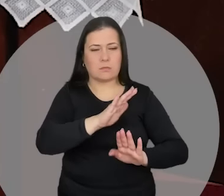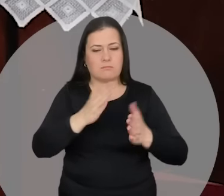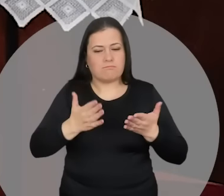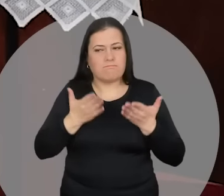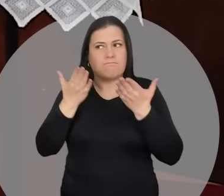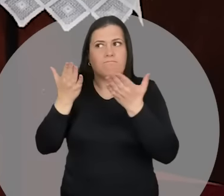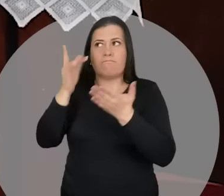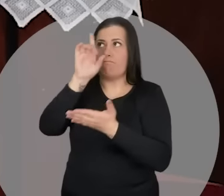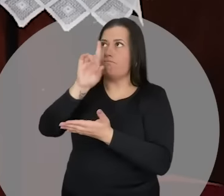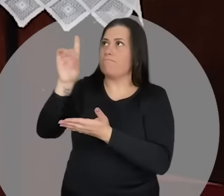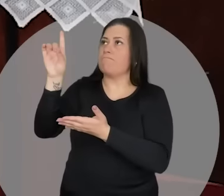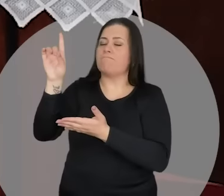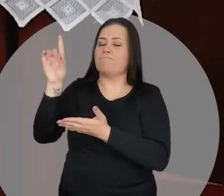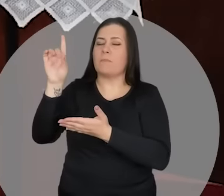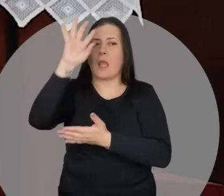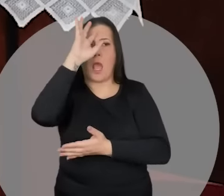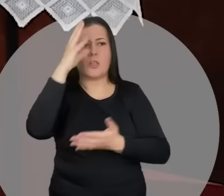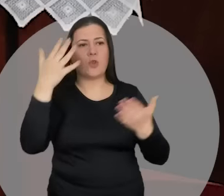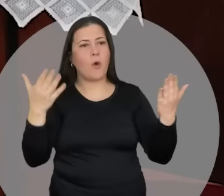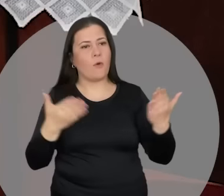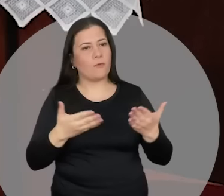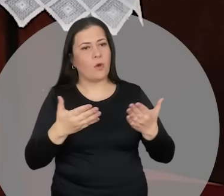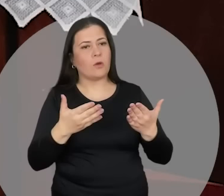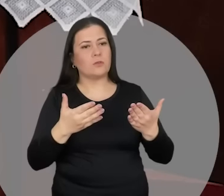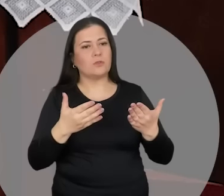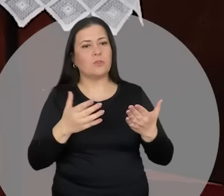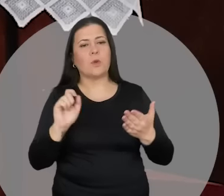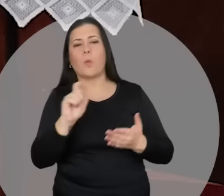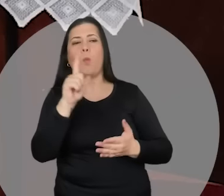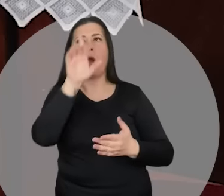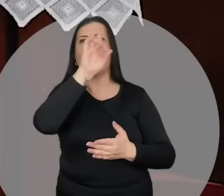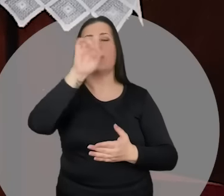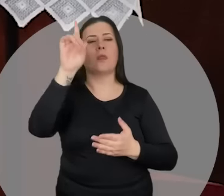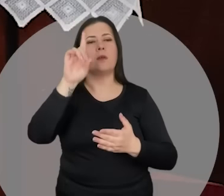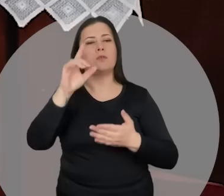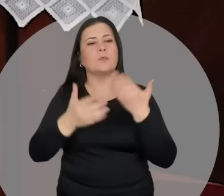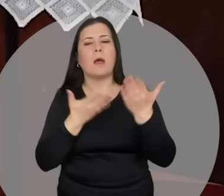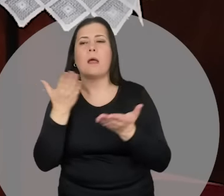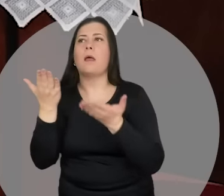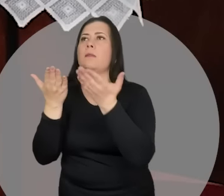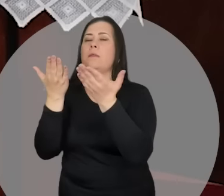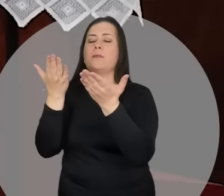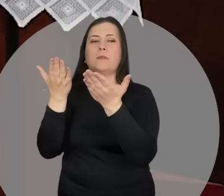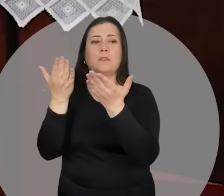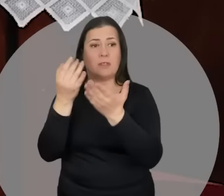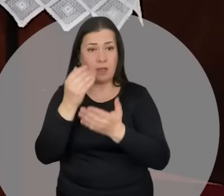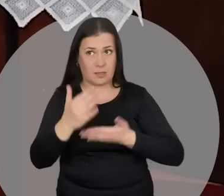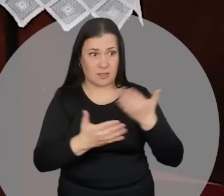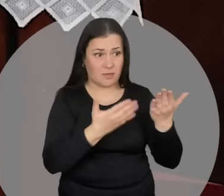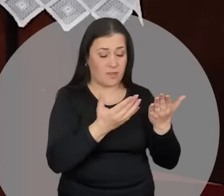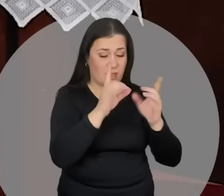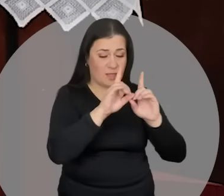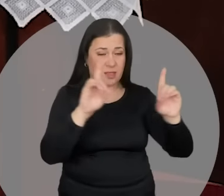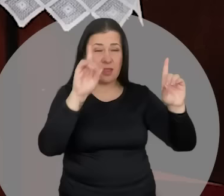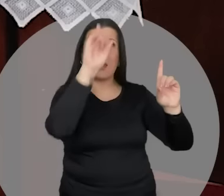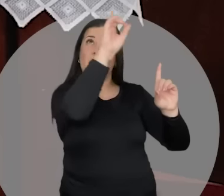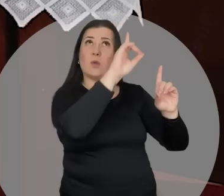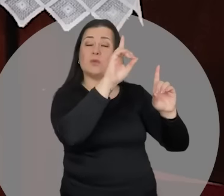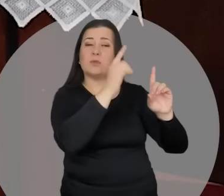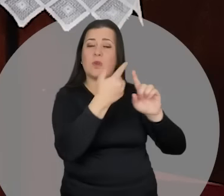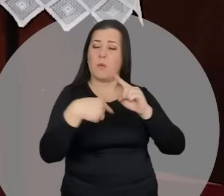Senhor, decidam hoje a quem vão servir. Resolvam se vão servir os deuses que